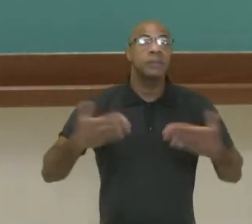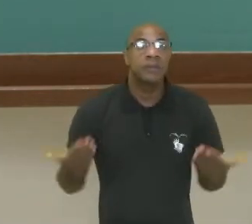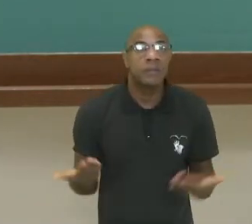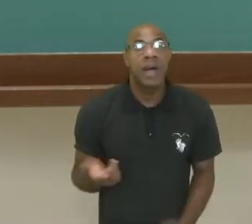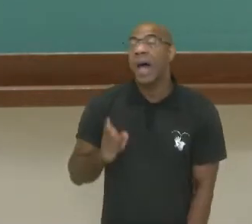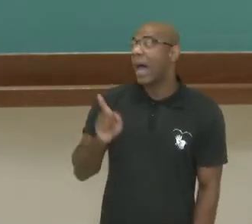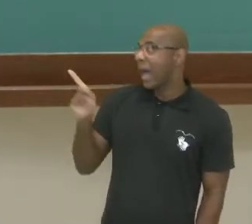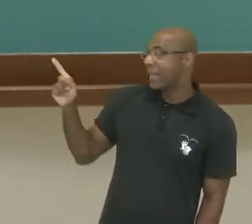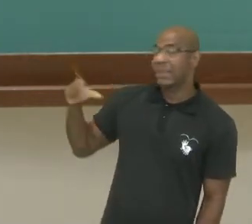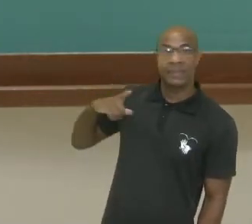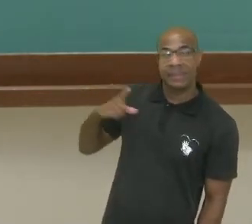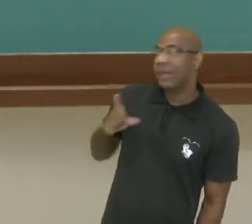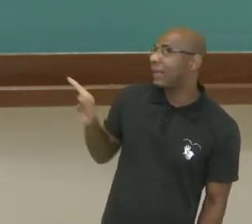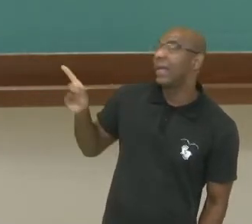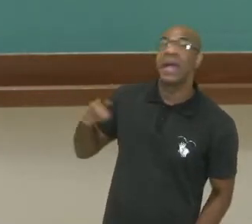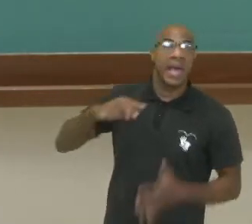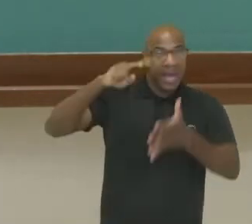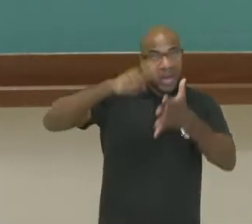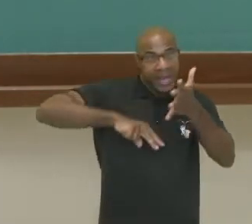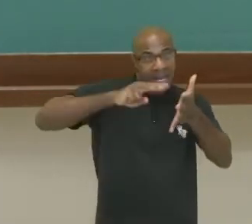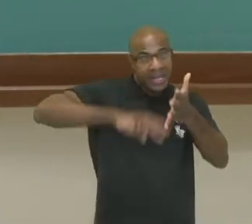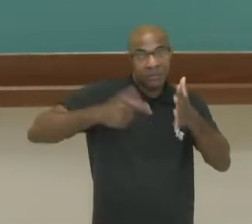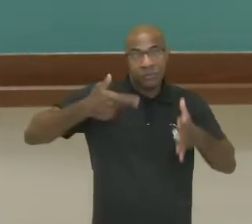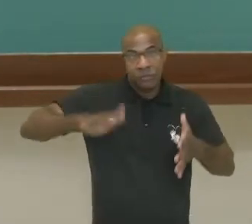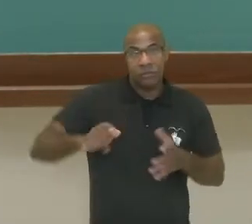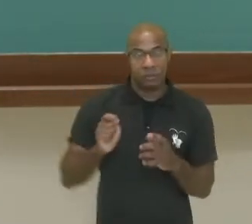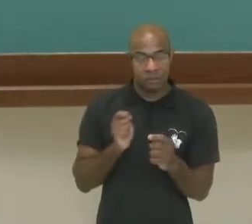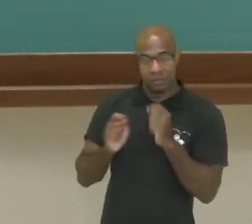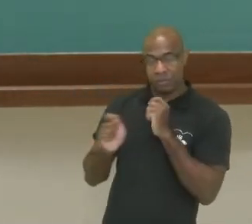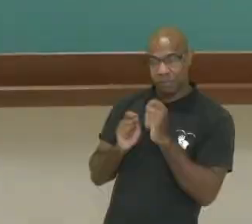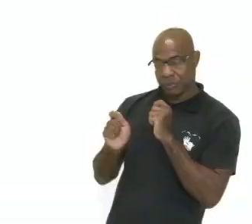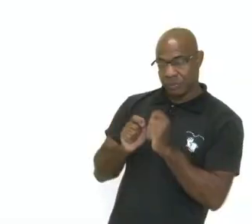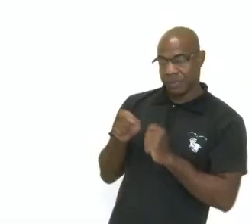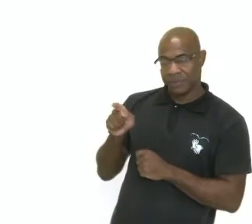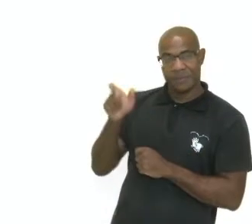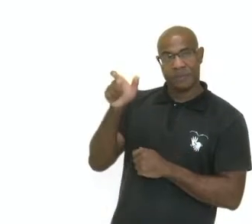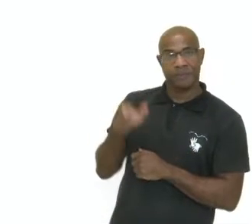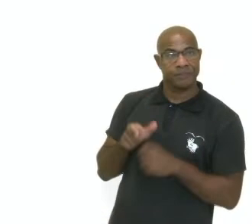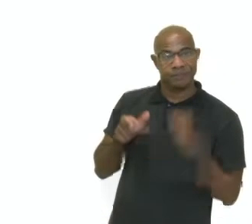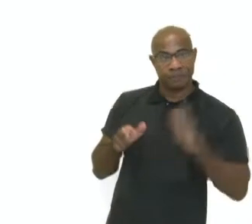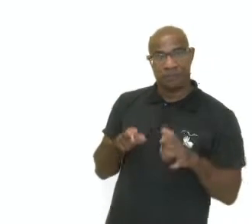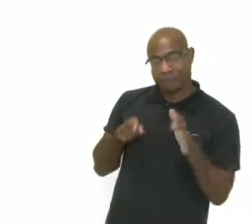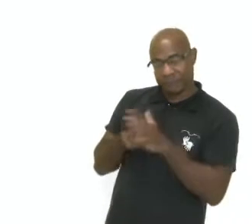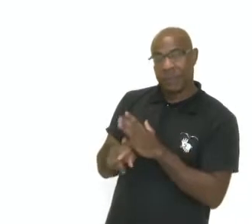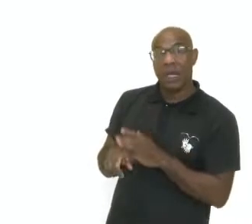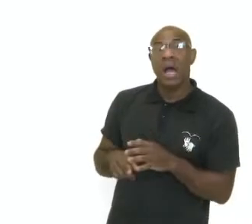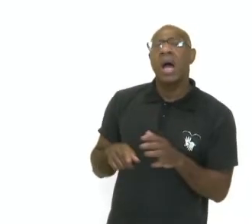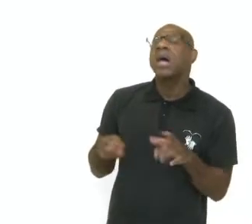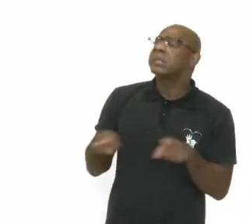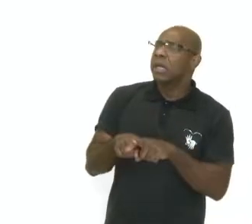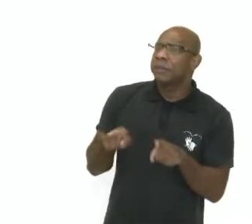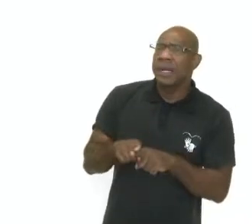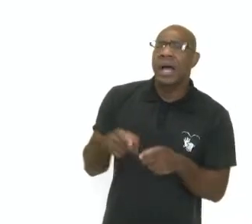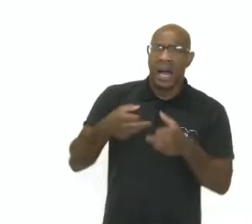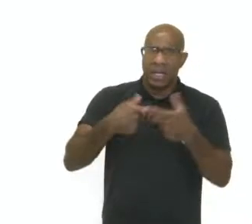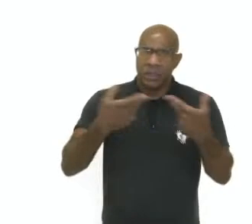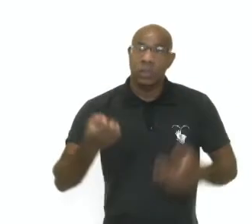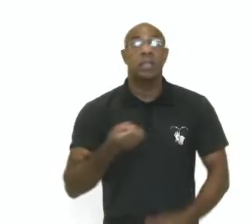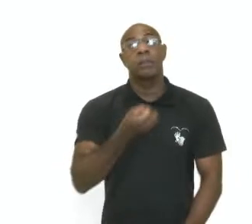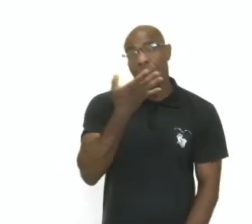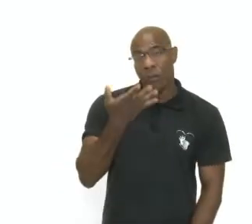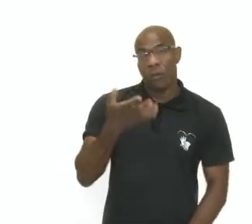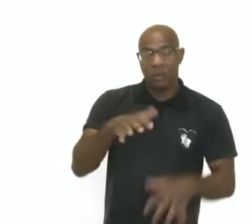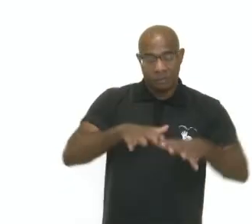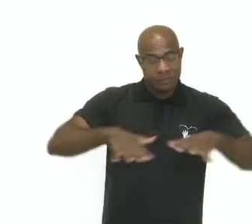eu tenho no Releia a pergunta do entrevistador. Acompanhe. Além das vantagens para o meio ambiente,